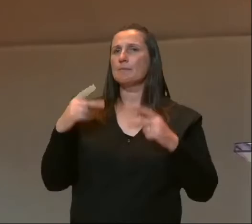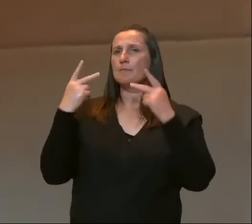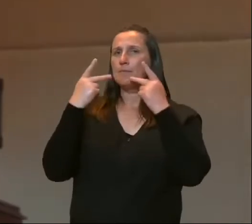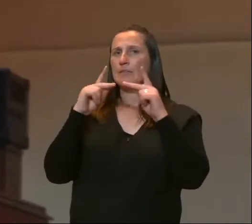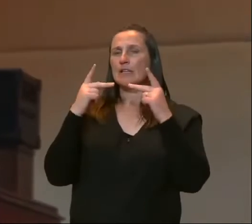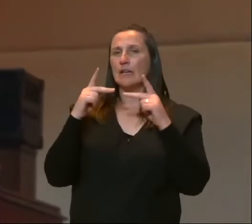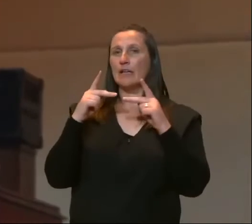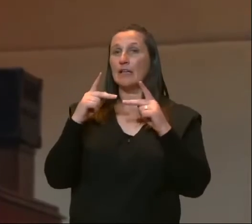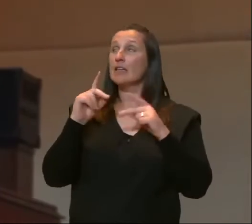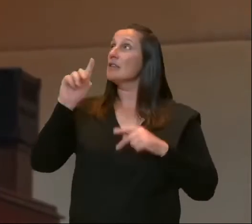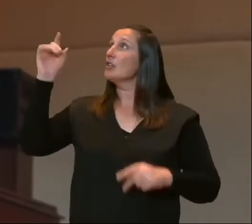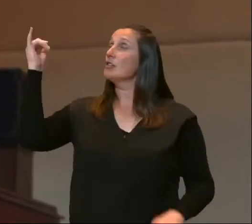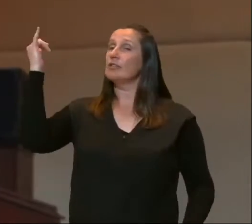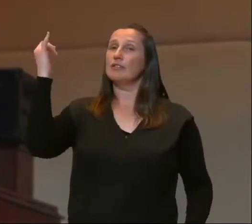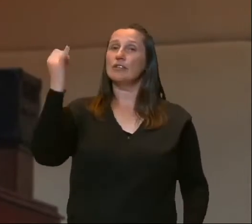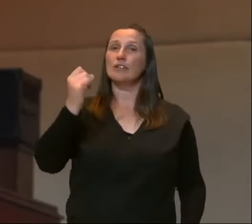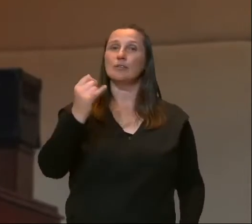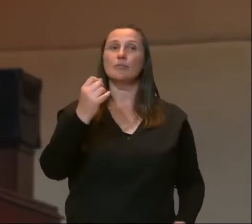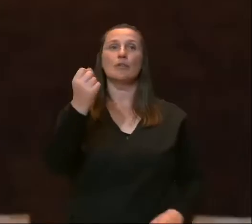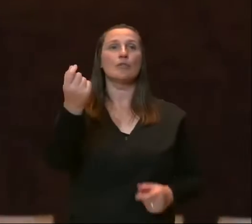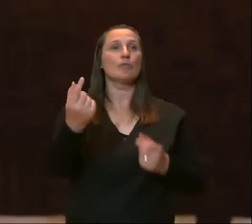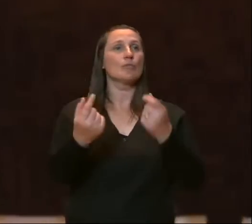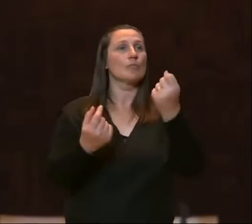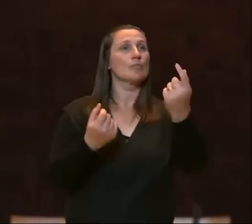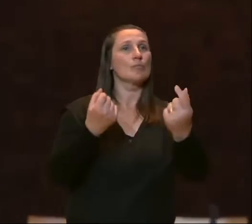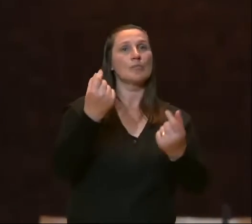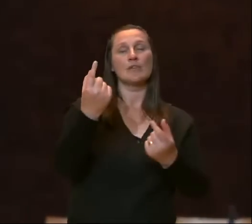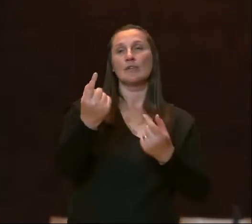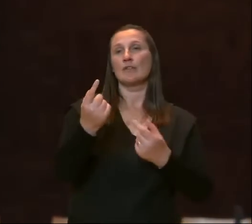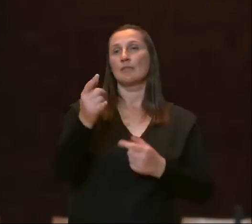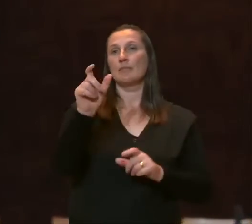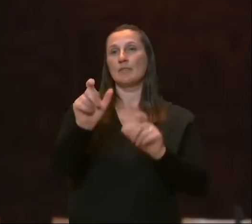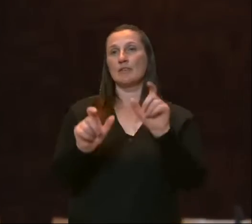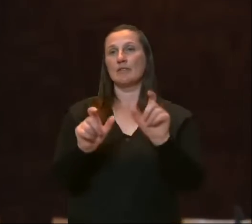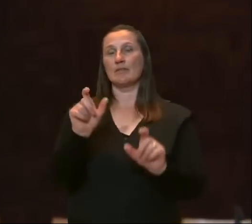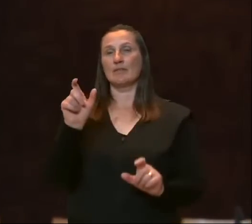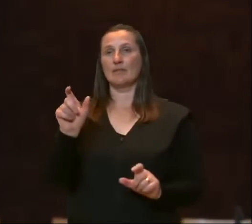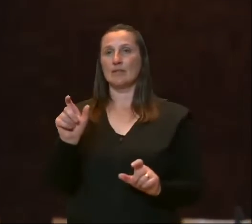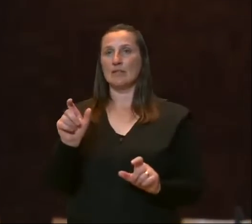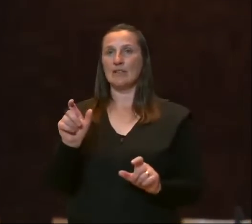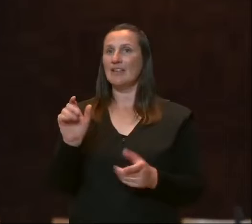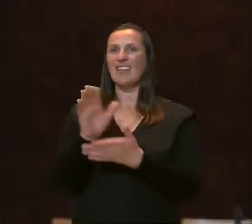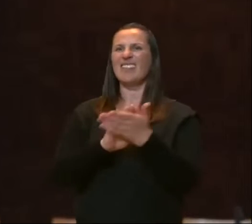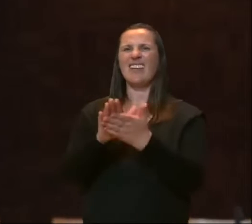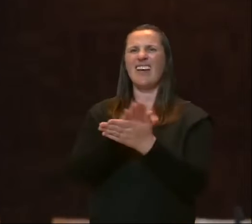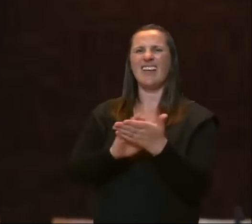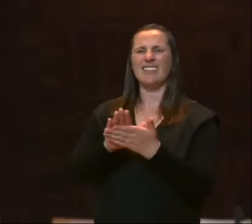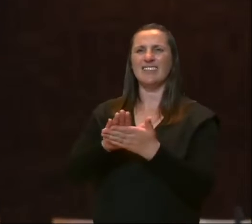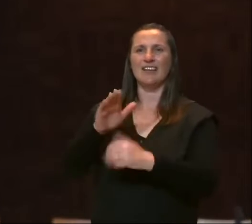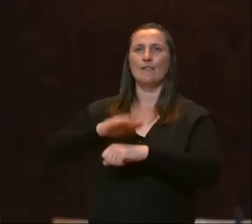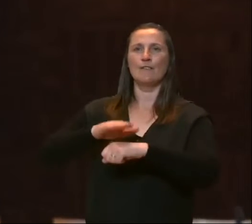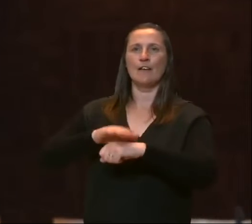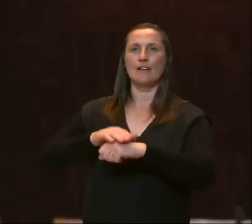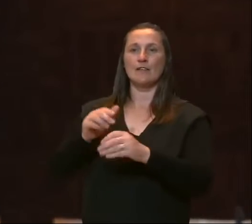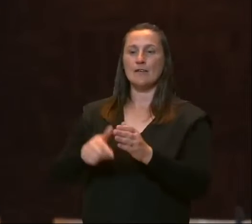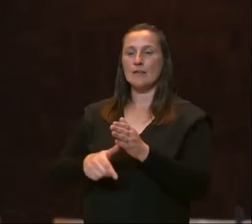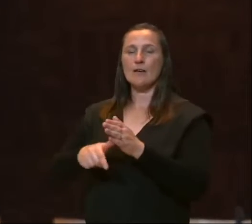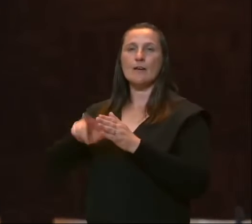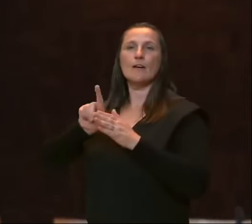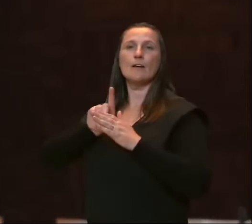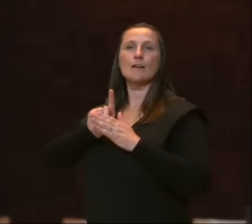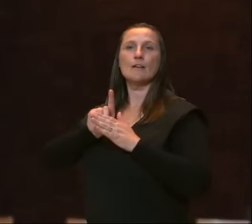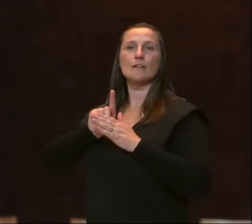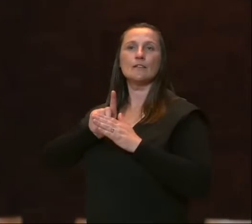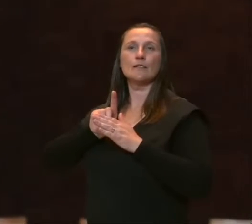está falando para algumas pessoas aqui: ei, não faz nada antes